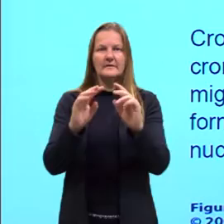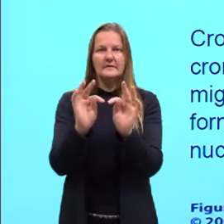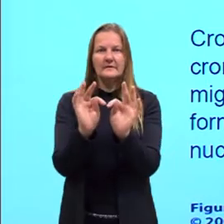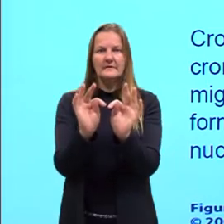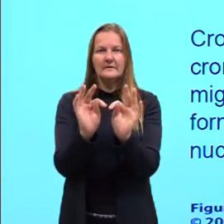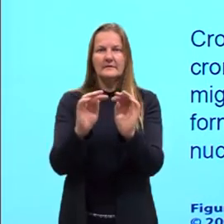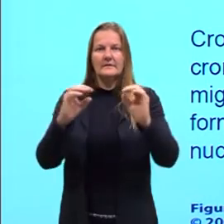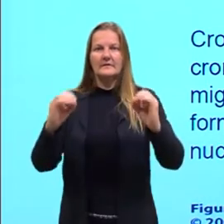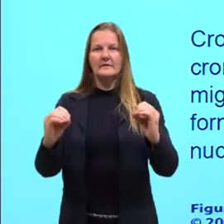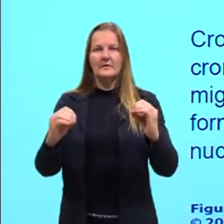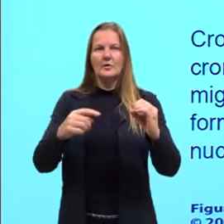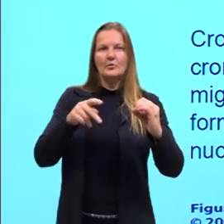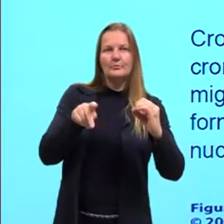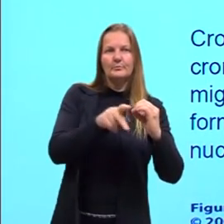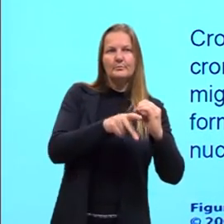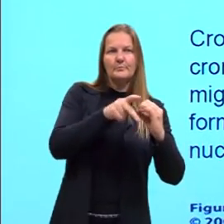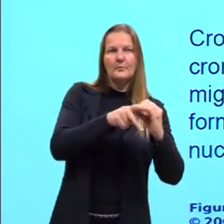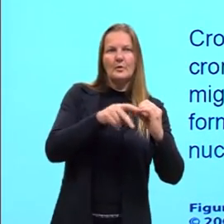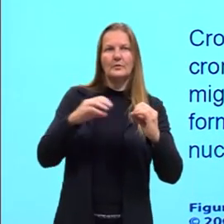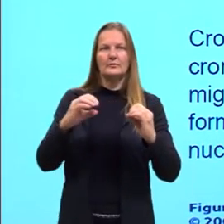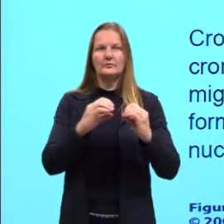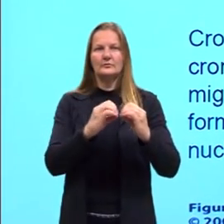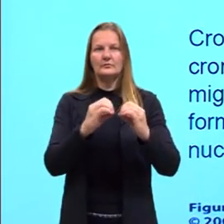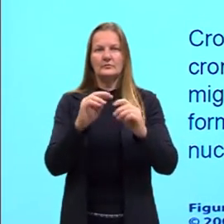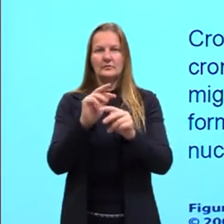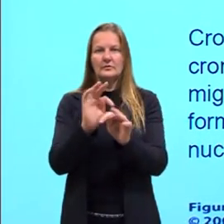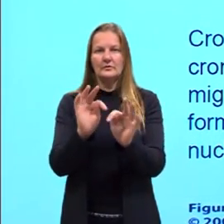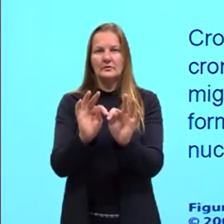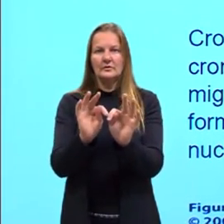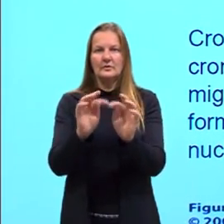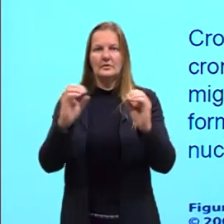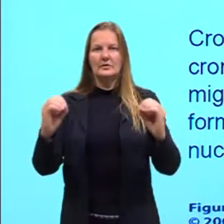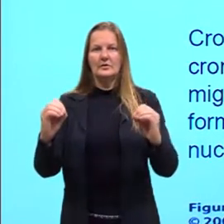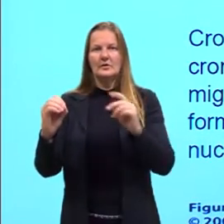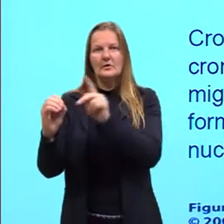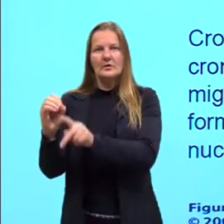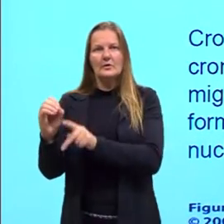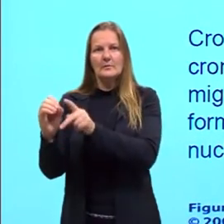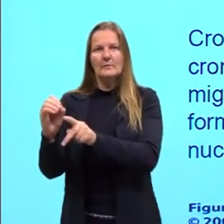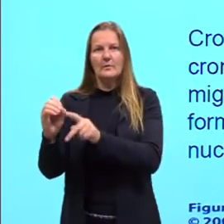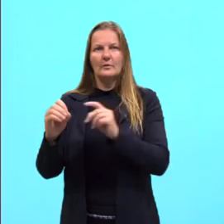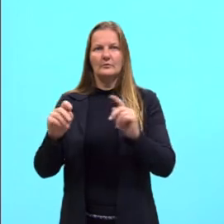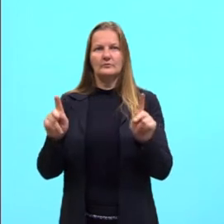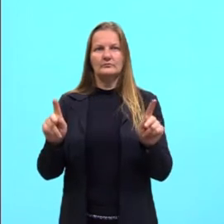eles em cada célula já se formando formando duas